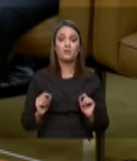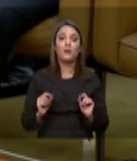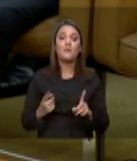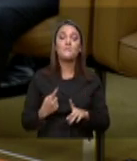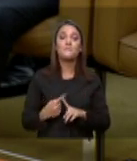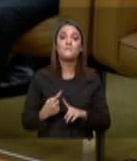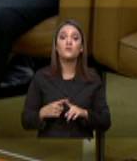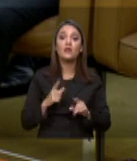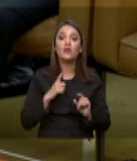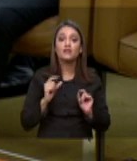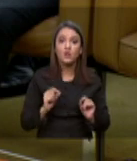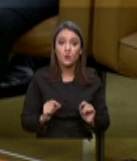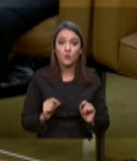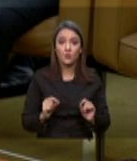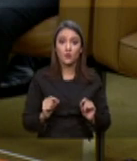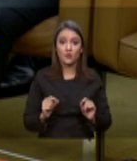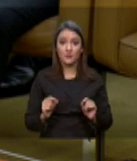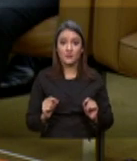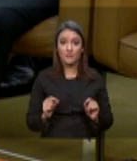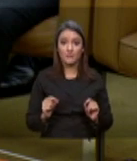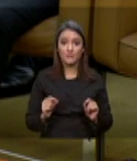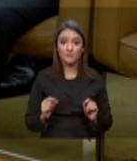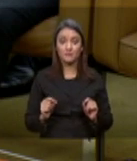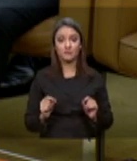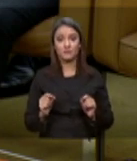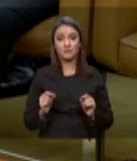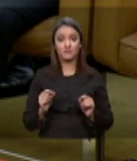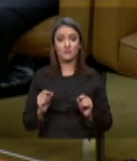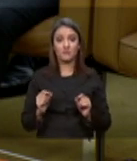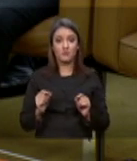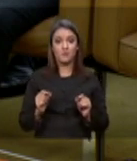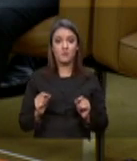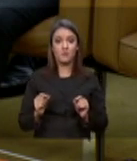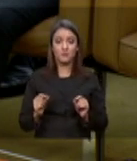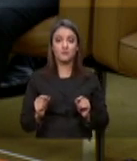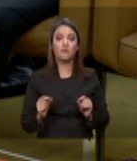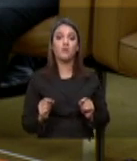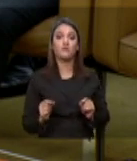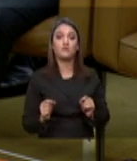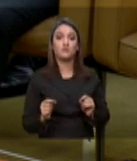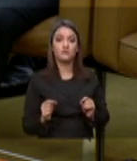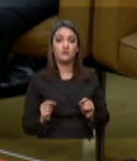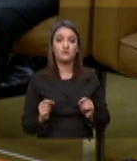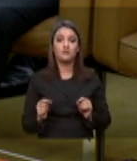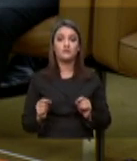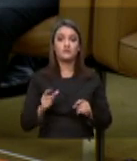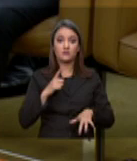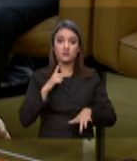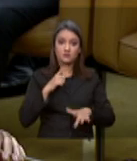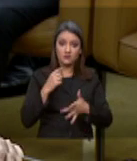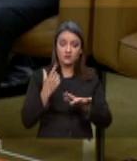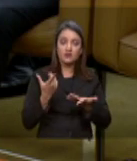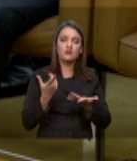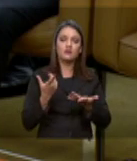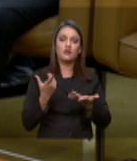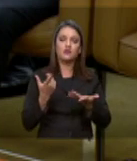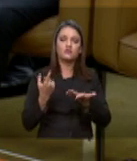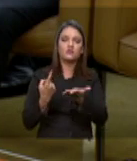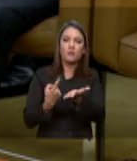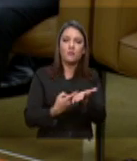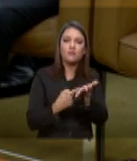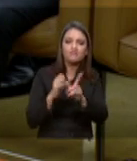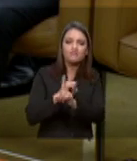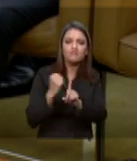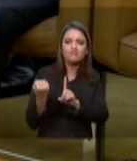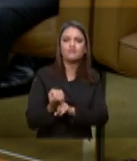vem pós-Rousseau, que fez a propositura do contrato social e mudou